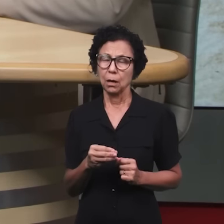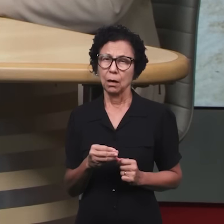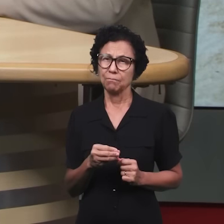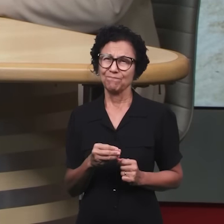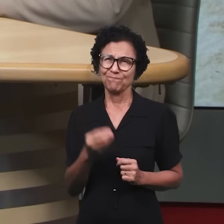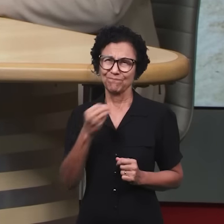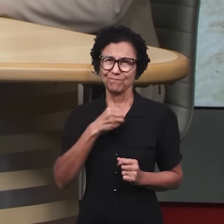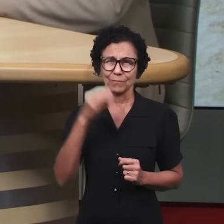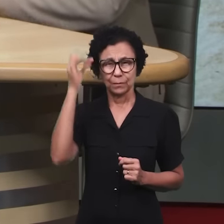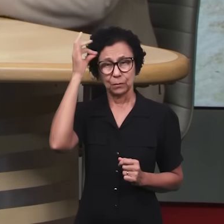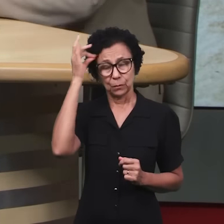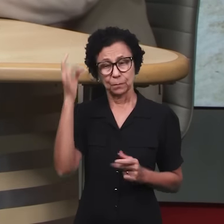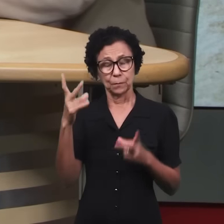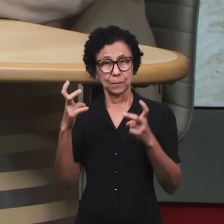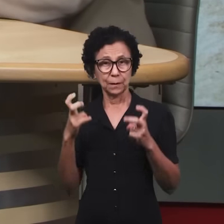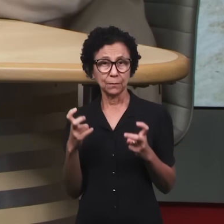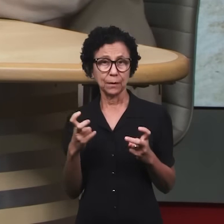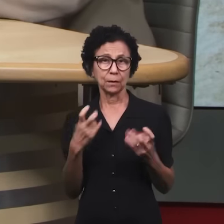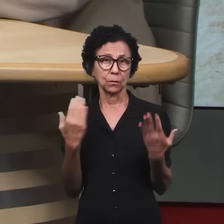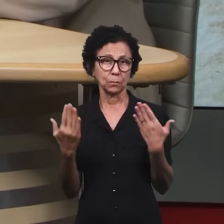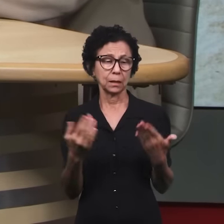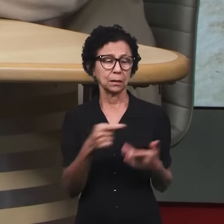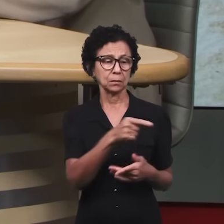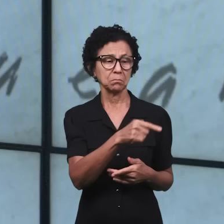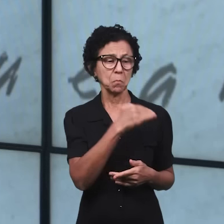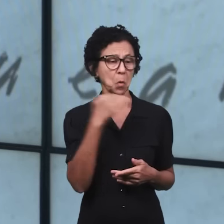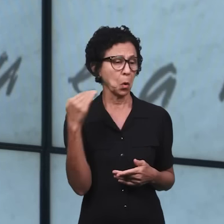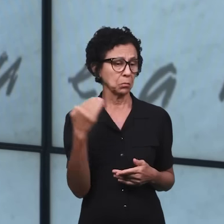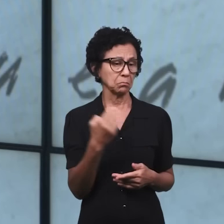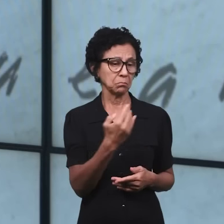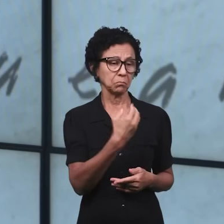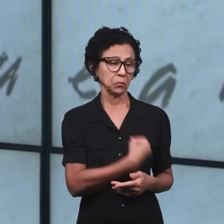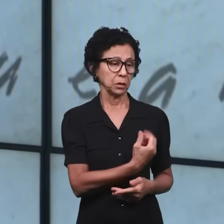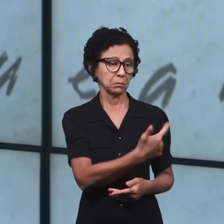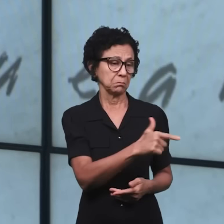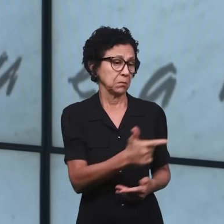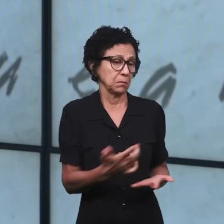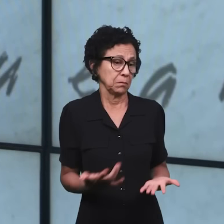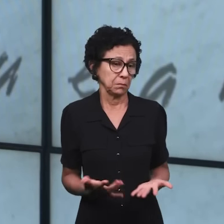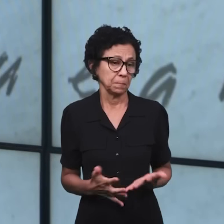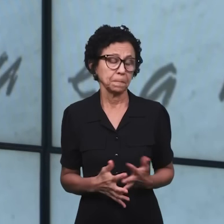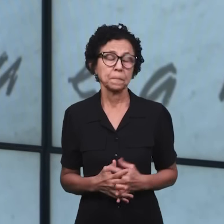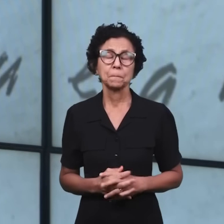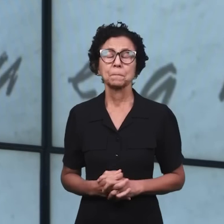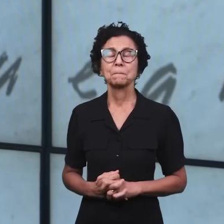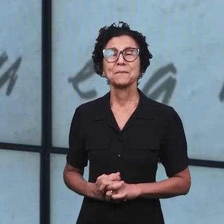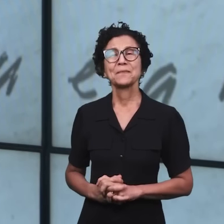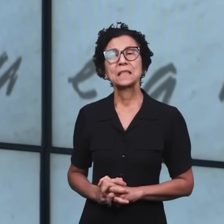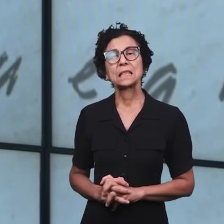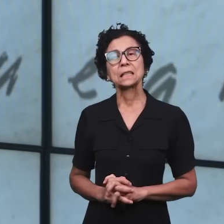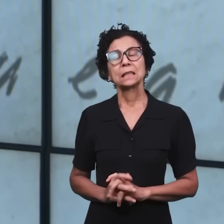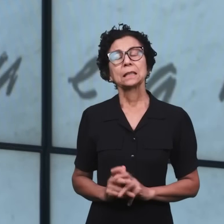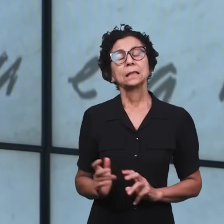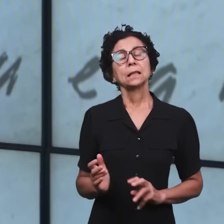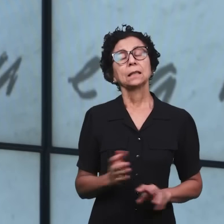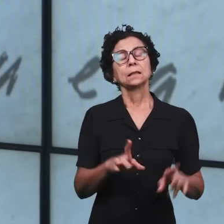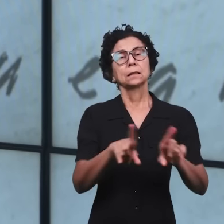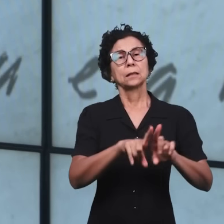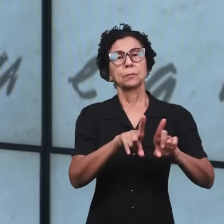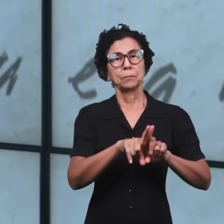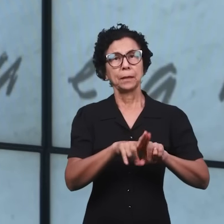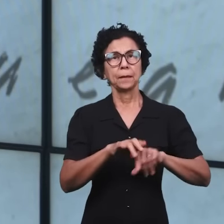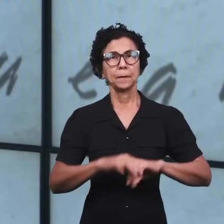quando a gente lembra de episódios semelhantes, por exemplo, haviam pessoas ao